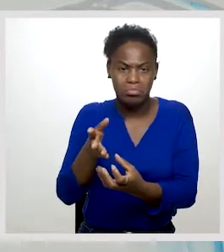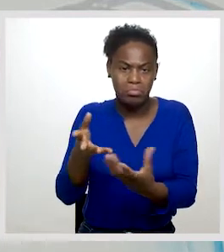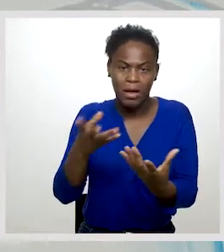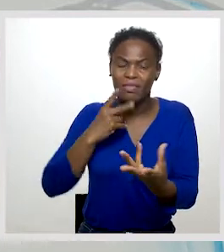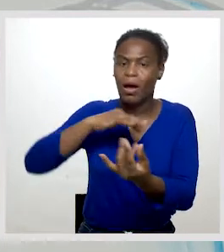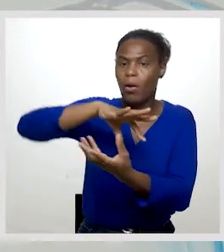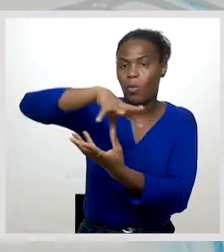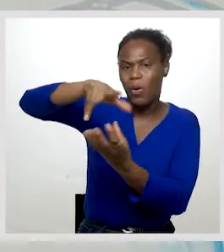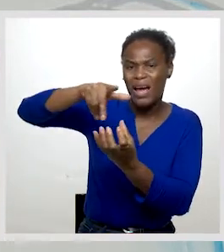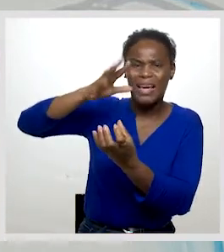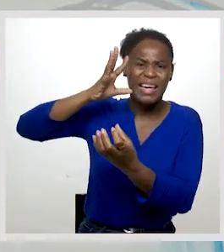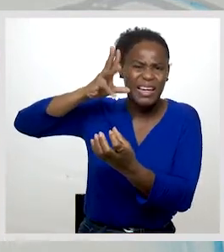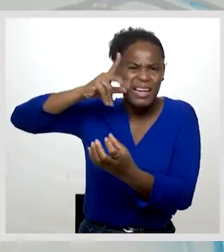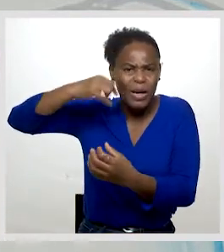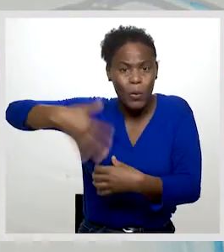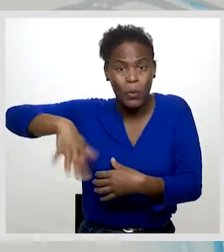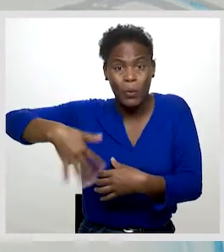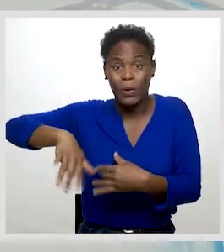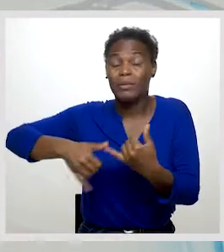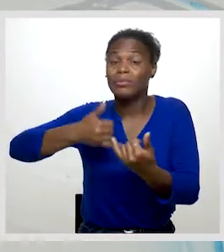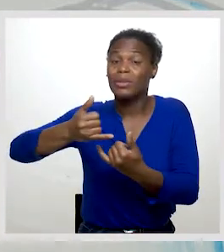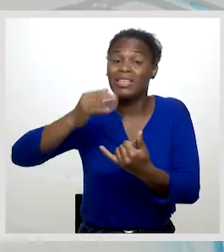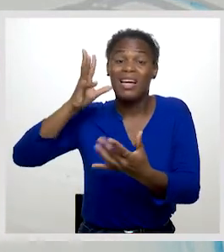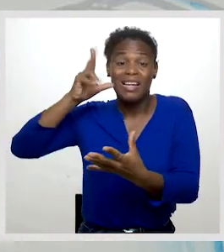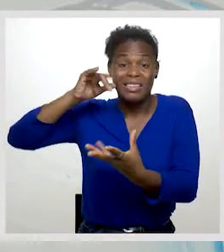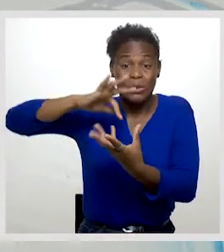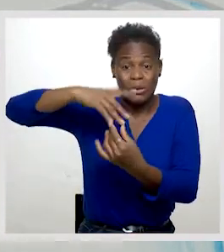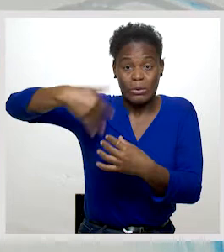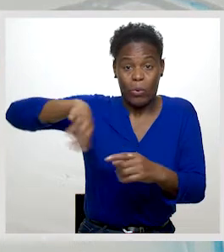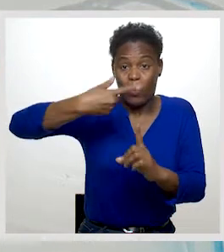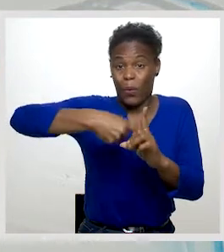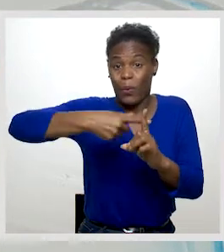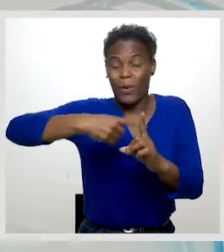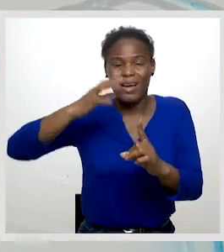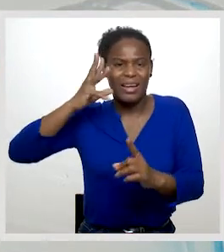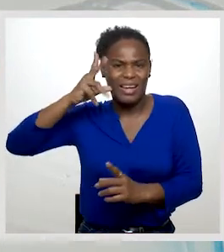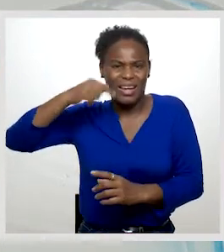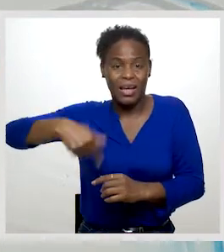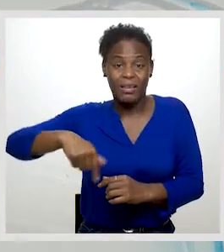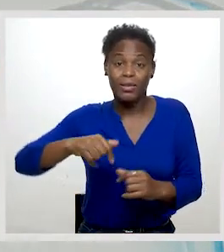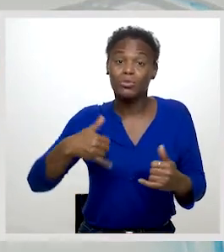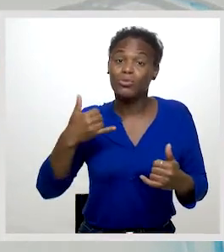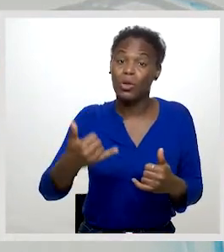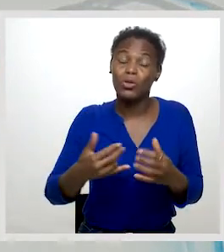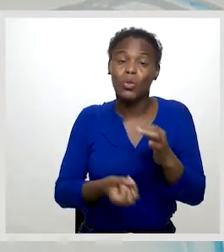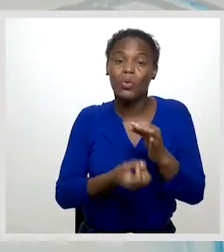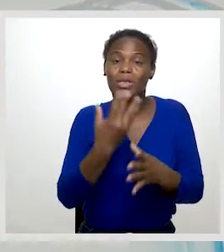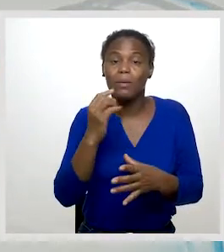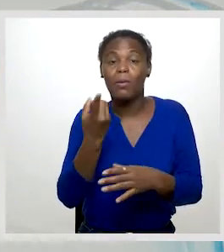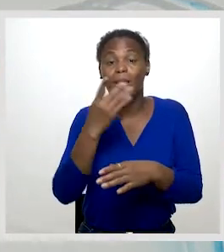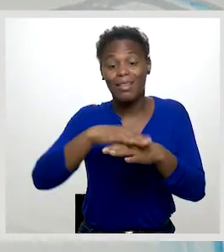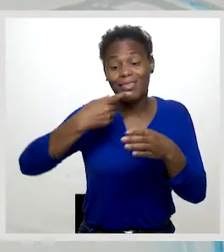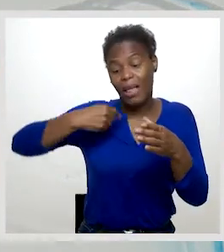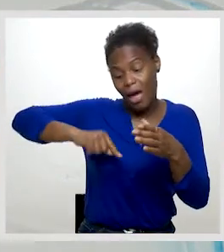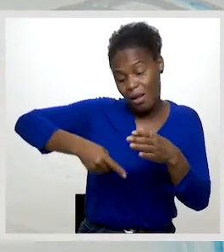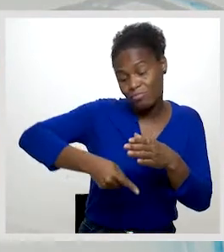praticamente com temperaturas elevadíssimas, e essas temperaturas elevadíssimas foram oriundas ou